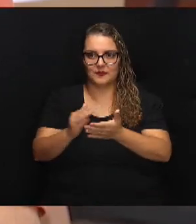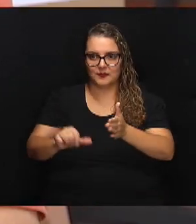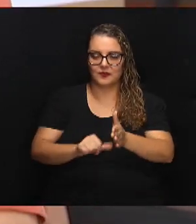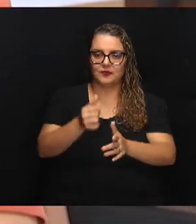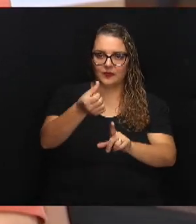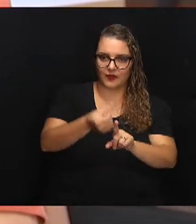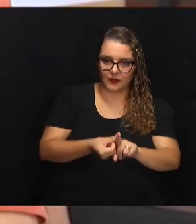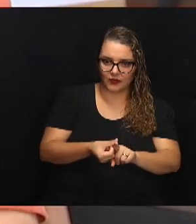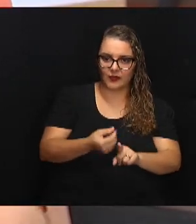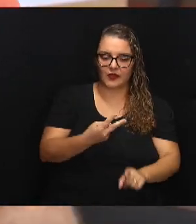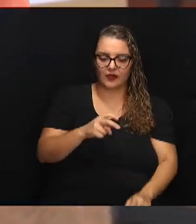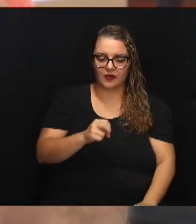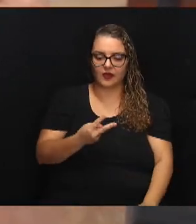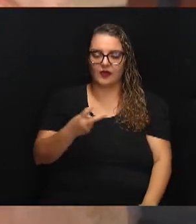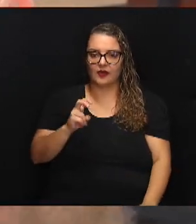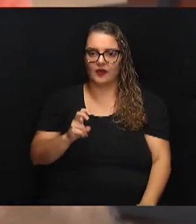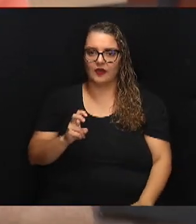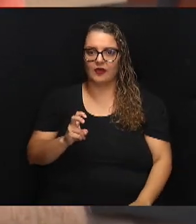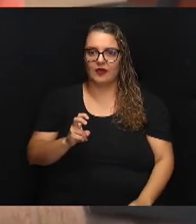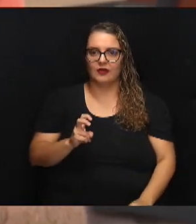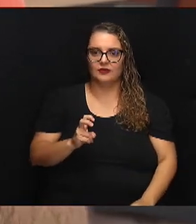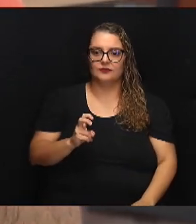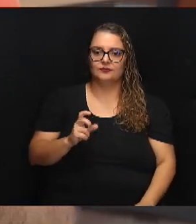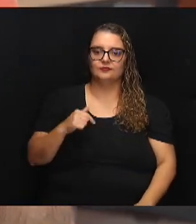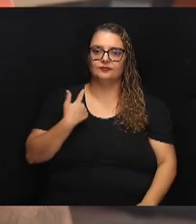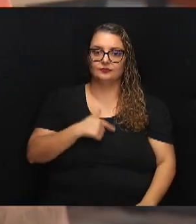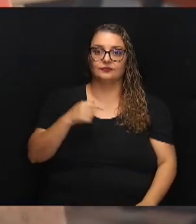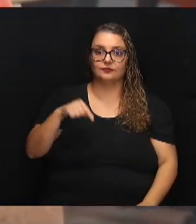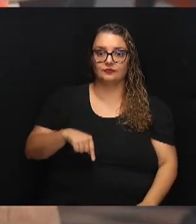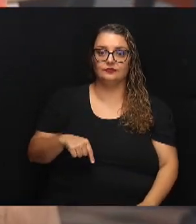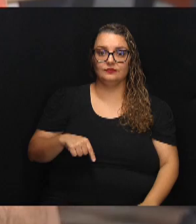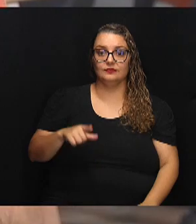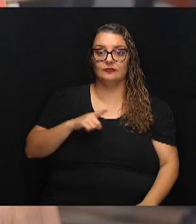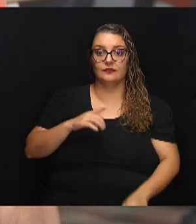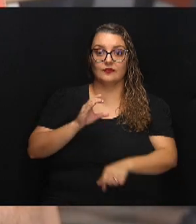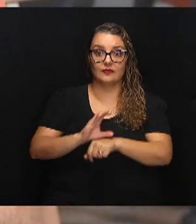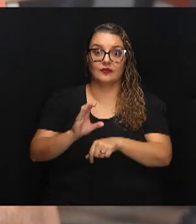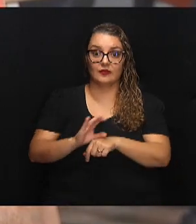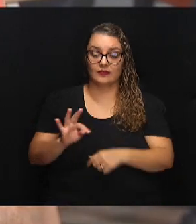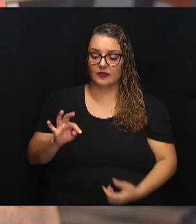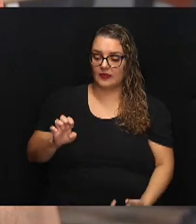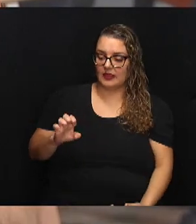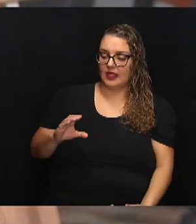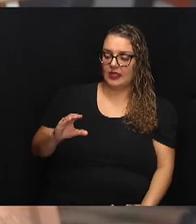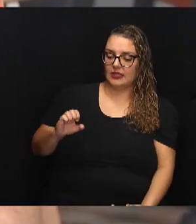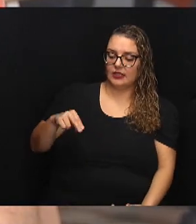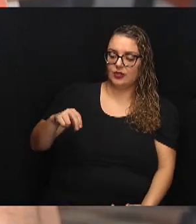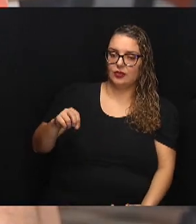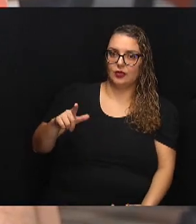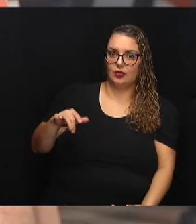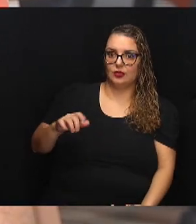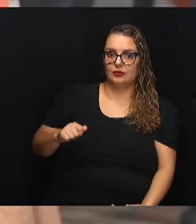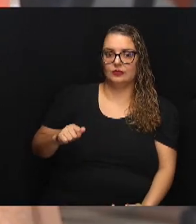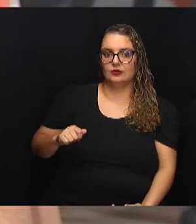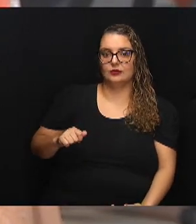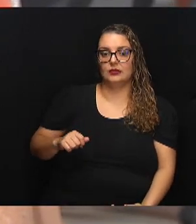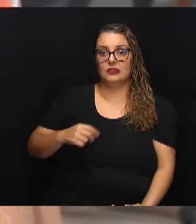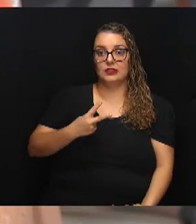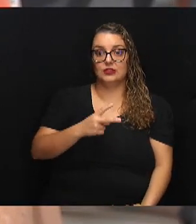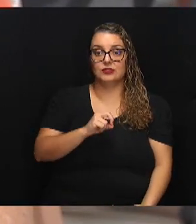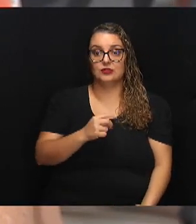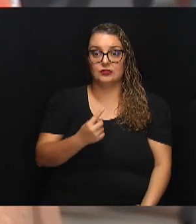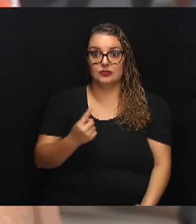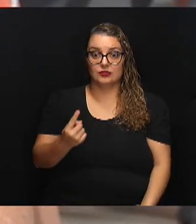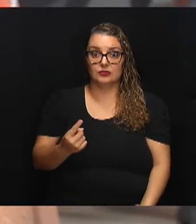semestre de 2025, mas nós aqui já temos o curso Tecnólogo de Jogos Digitais desde 2011 e